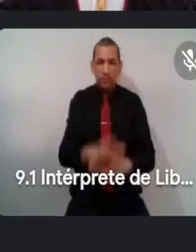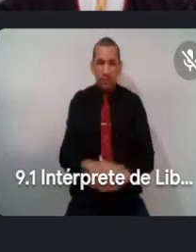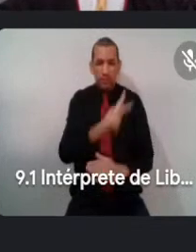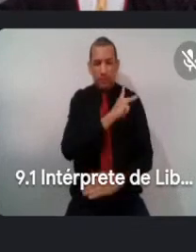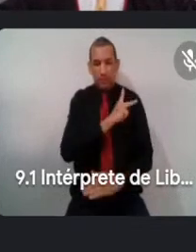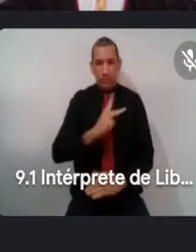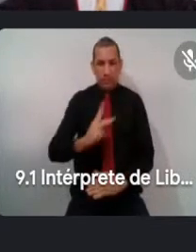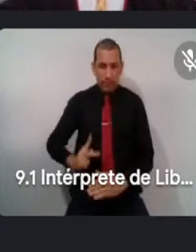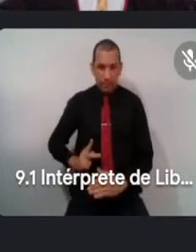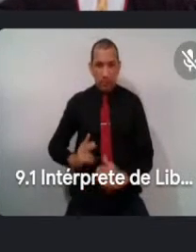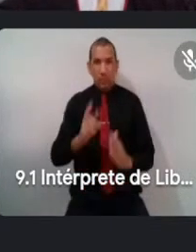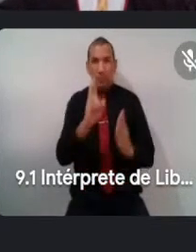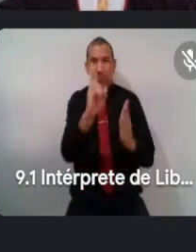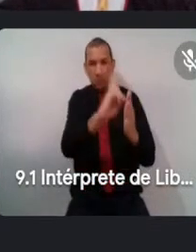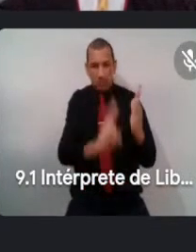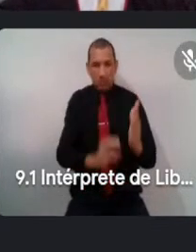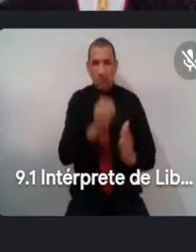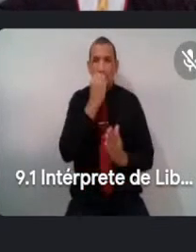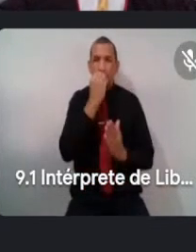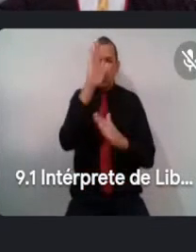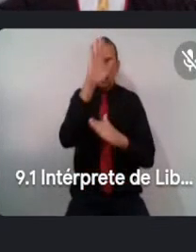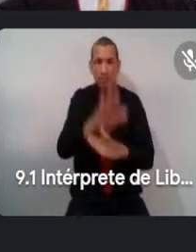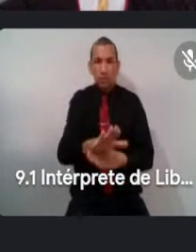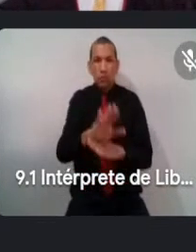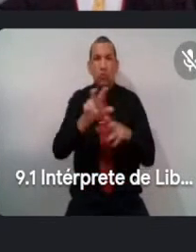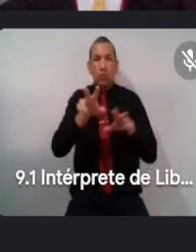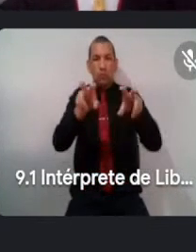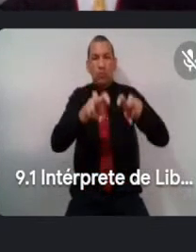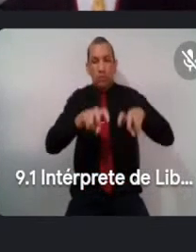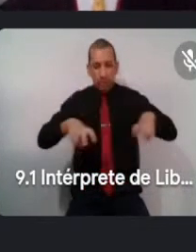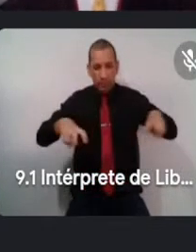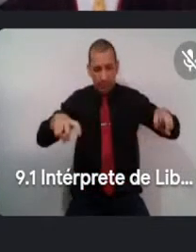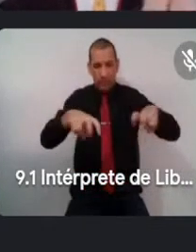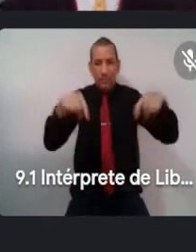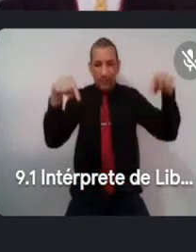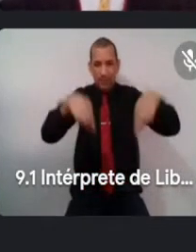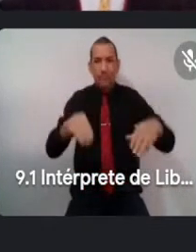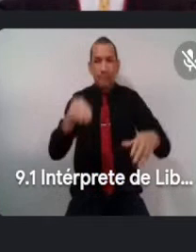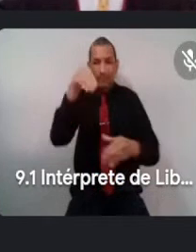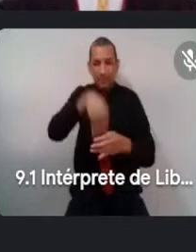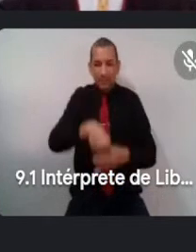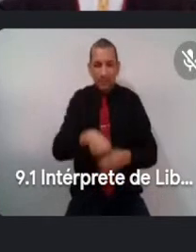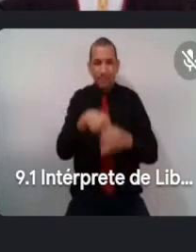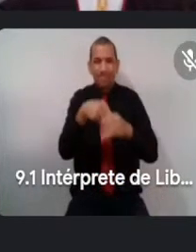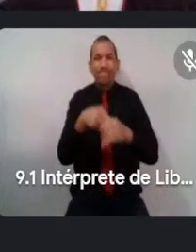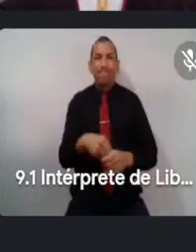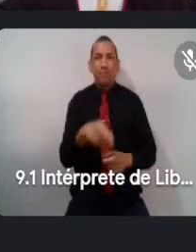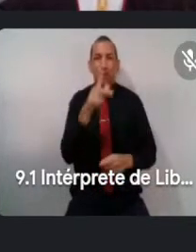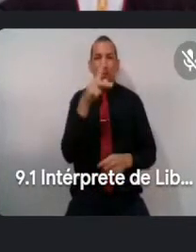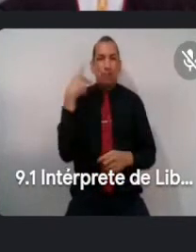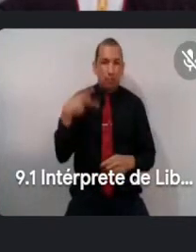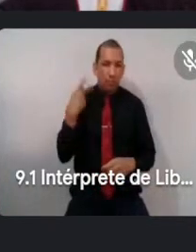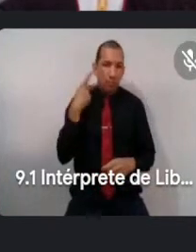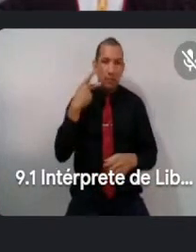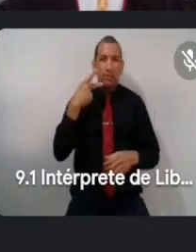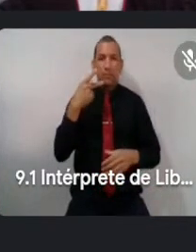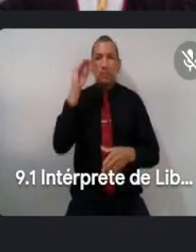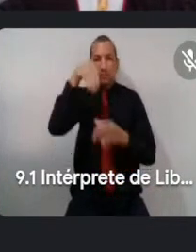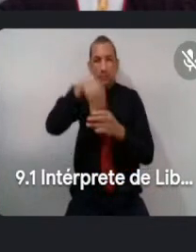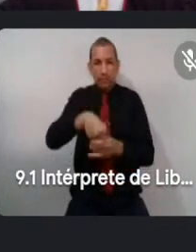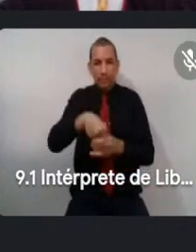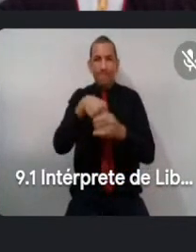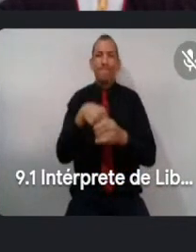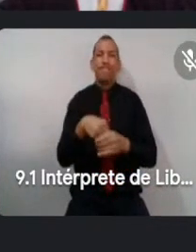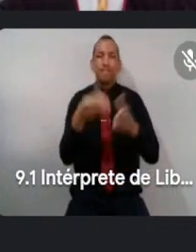Presidente Boa tarde senhora relatora de mais ou menos dessa curte eleitoral se o procurador Regional Eleitoral